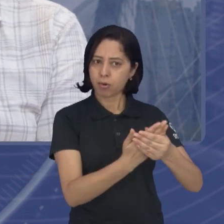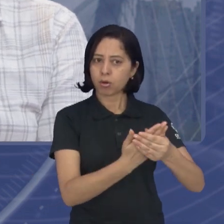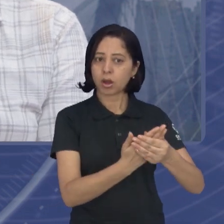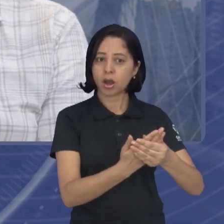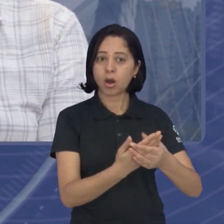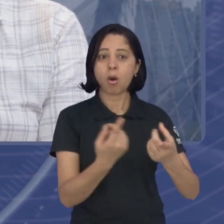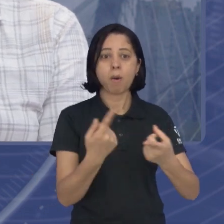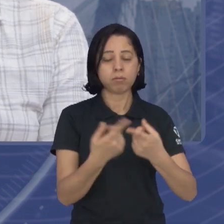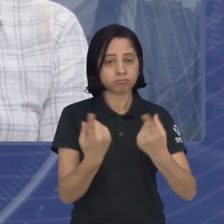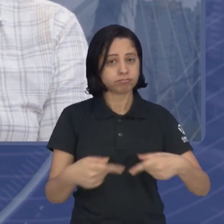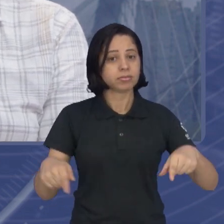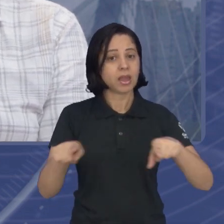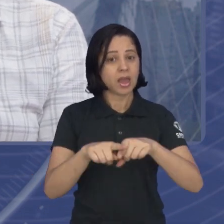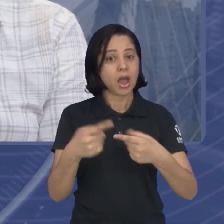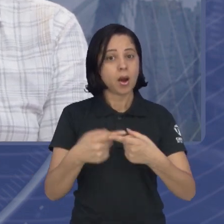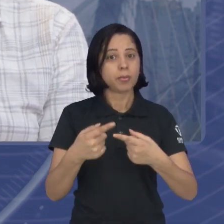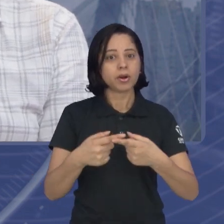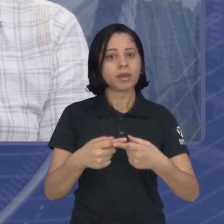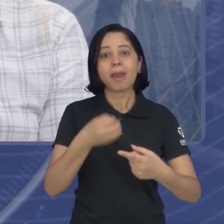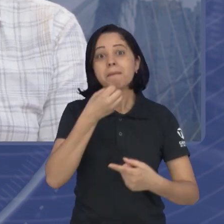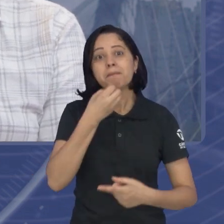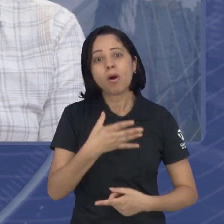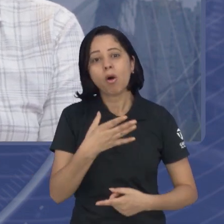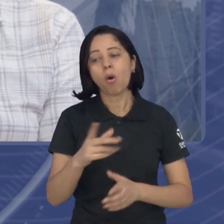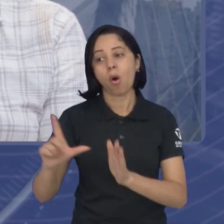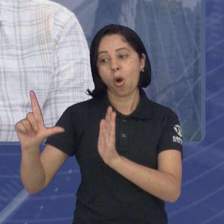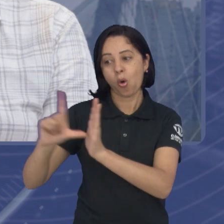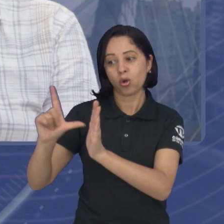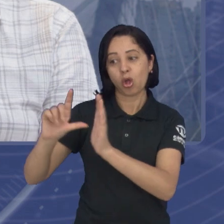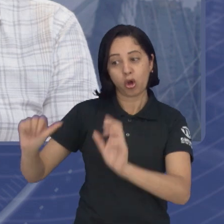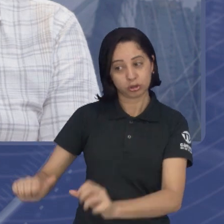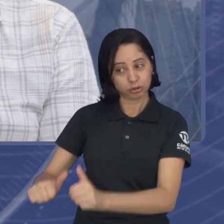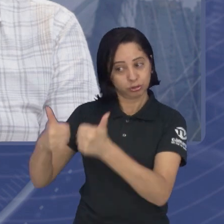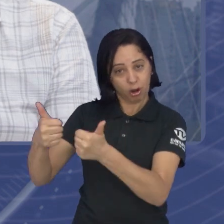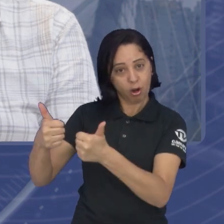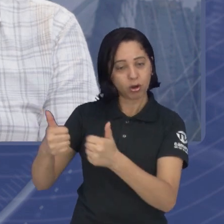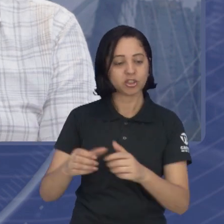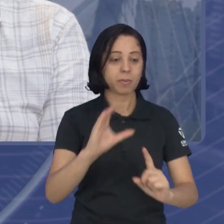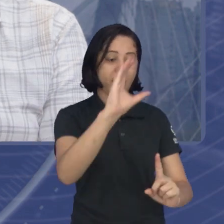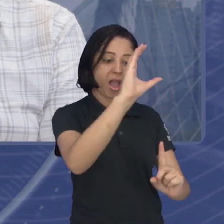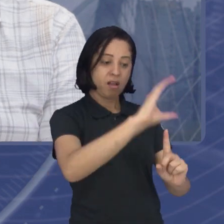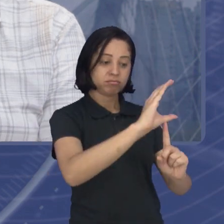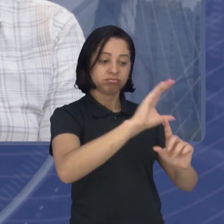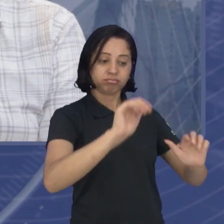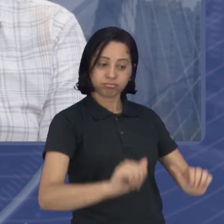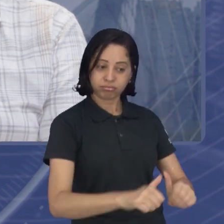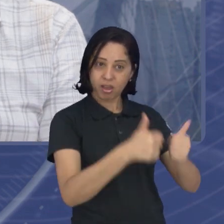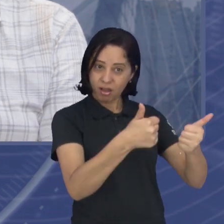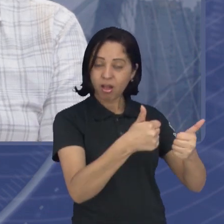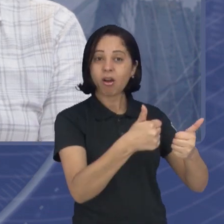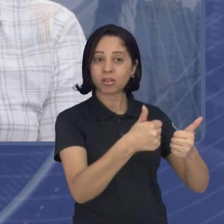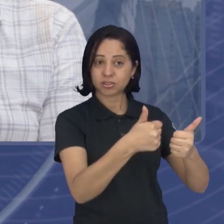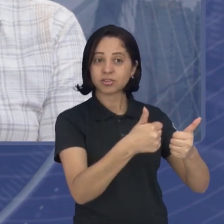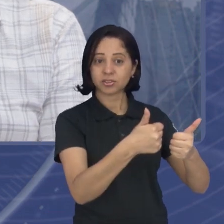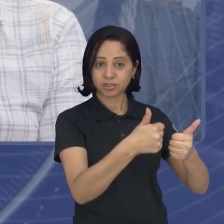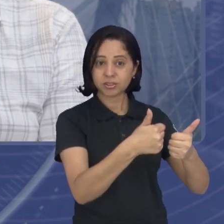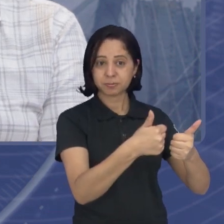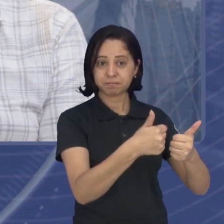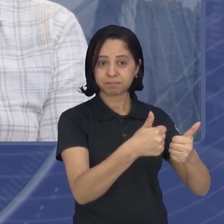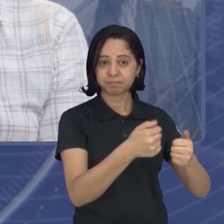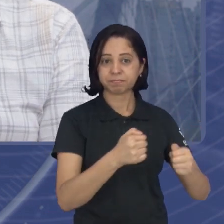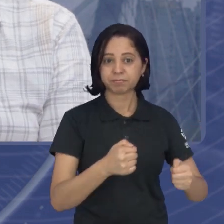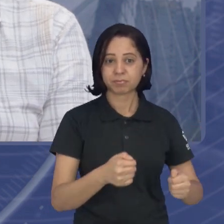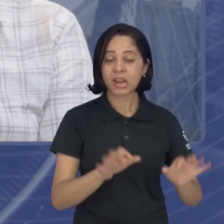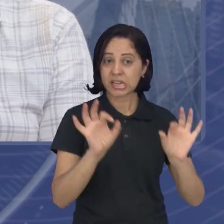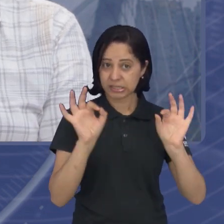aí dessa forma todos saem ganhando, né? Tanto lojistas, que vão vender de uma forma mais transparente, e principalmente o consumidor.